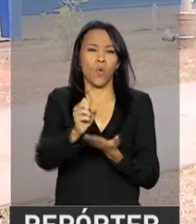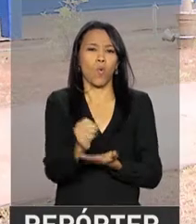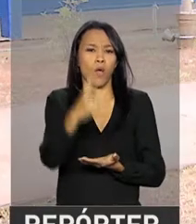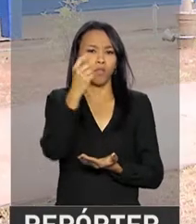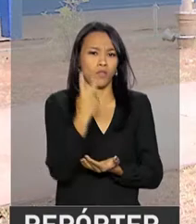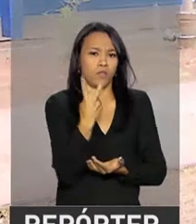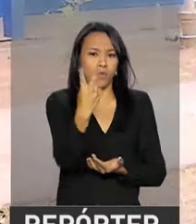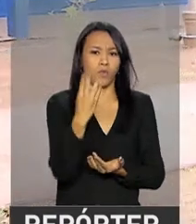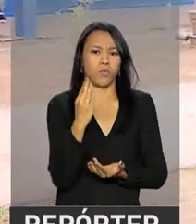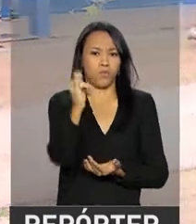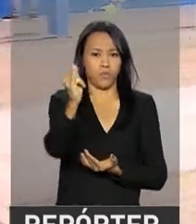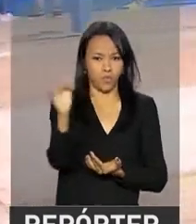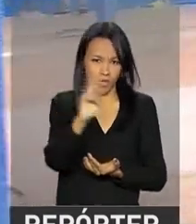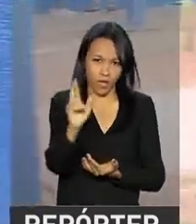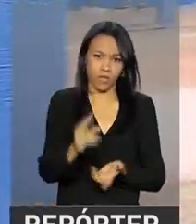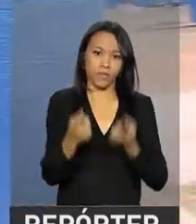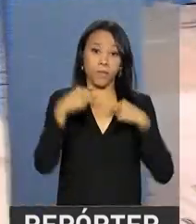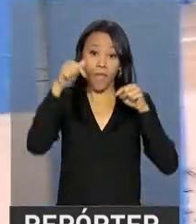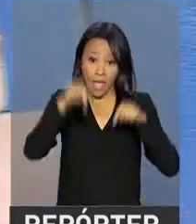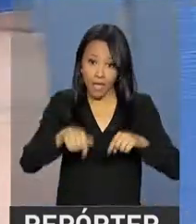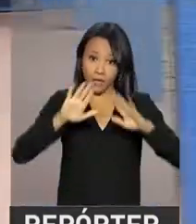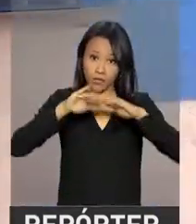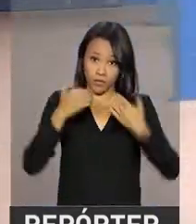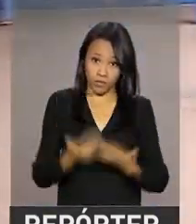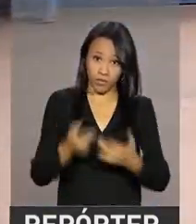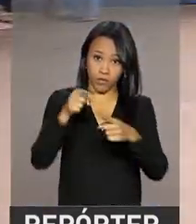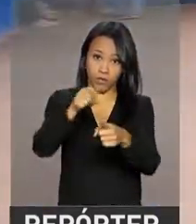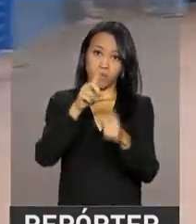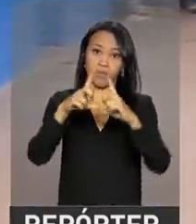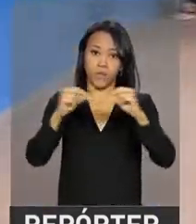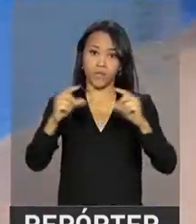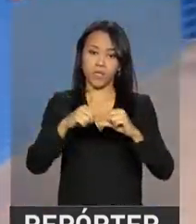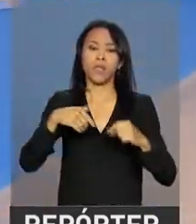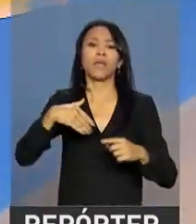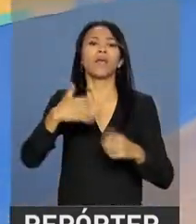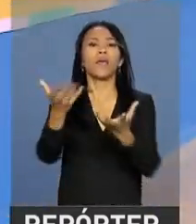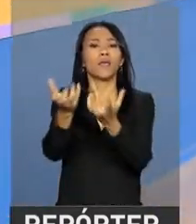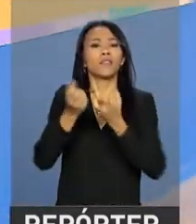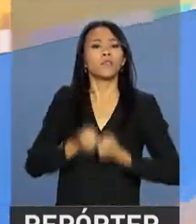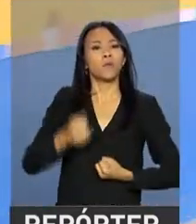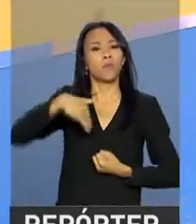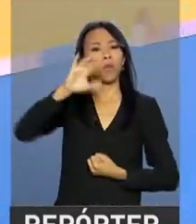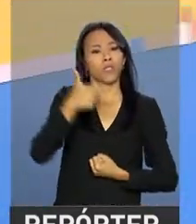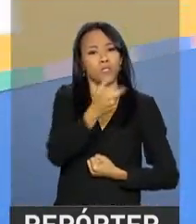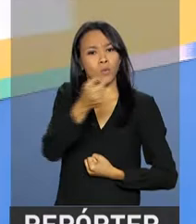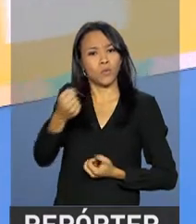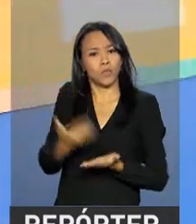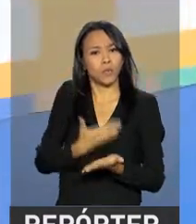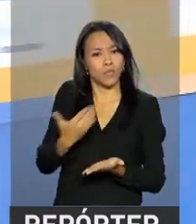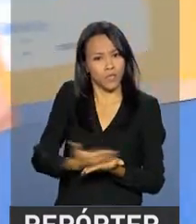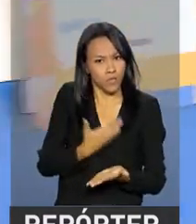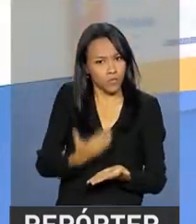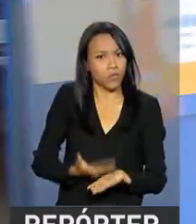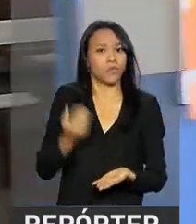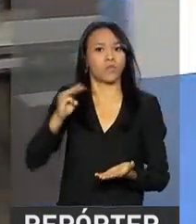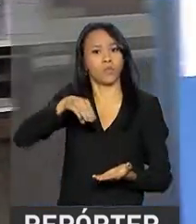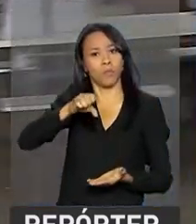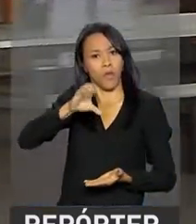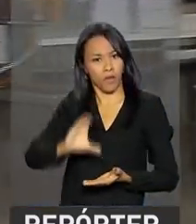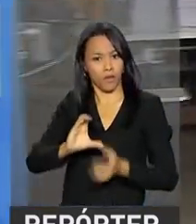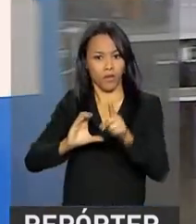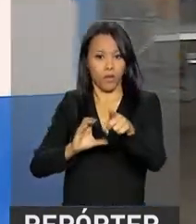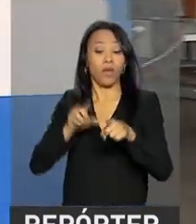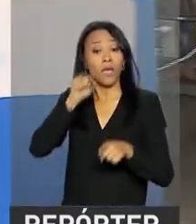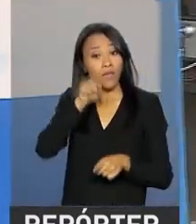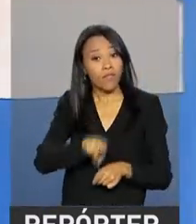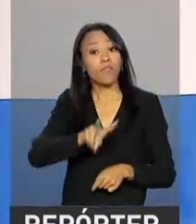Essa escola de Brasília recebeu mais de 200 livros do Programa Nacional do Livro Didático do Ministério da Educação. Esse material